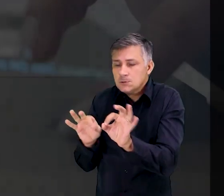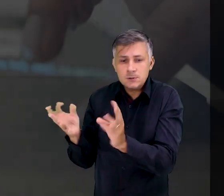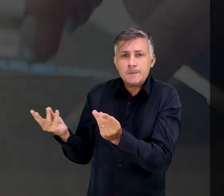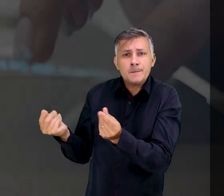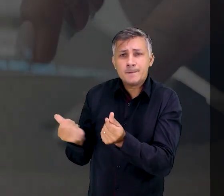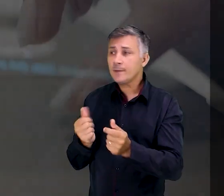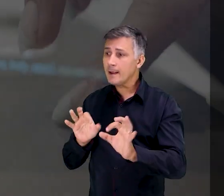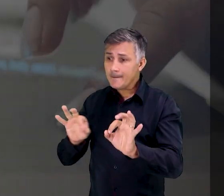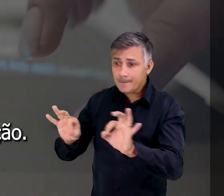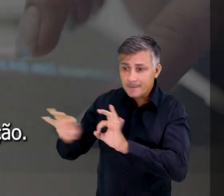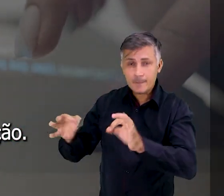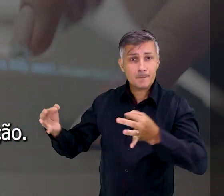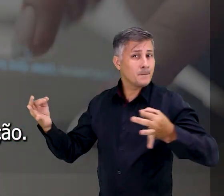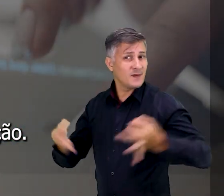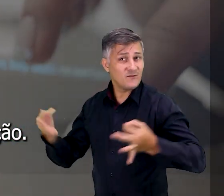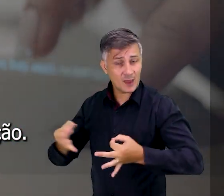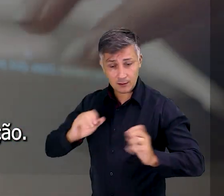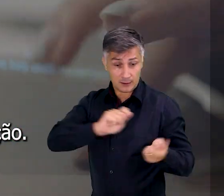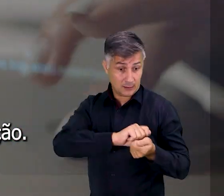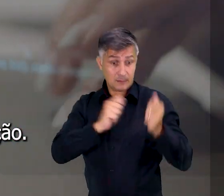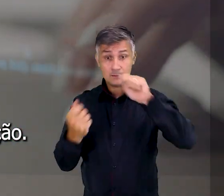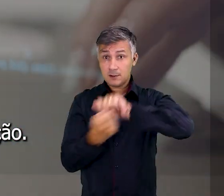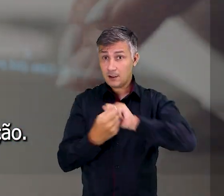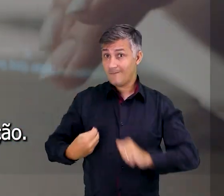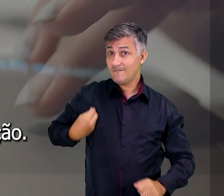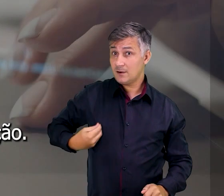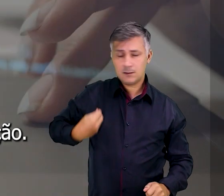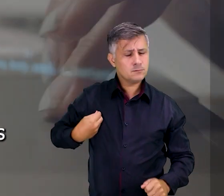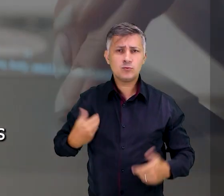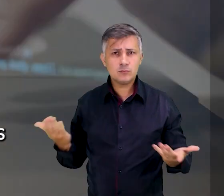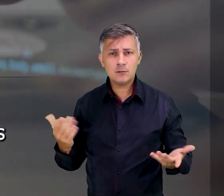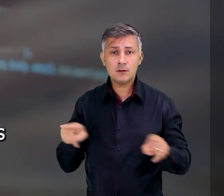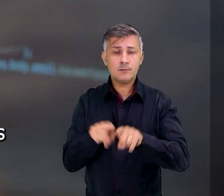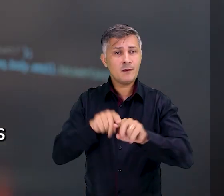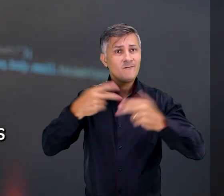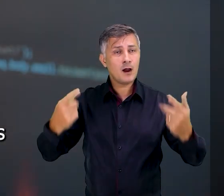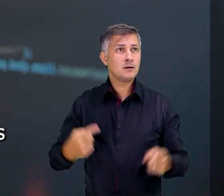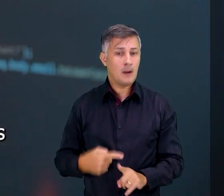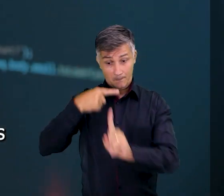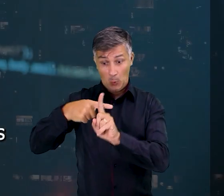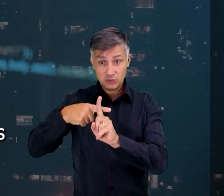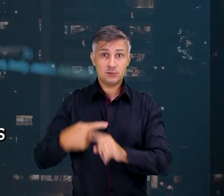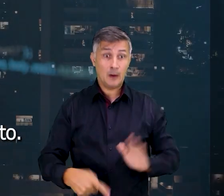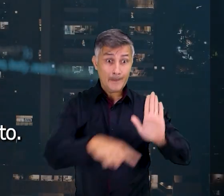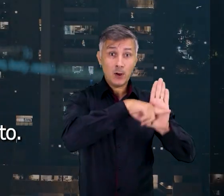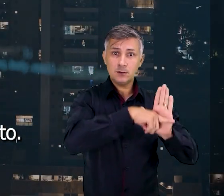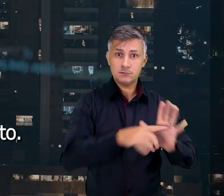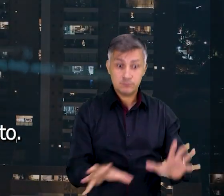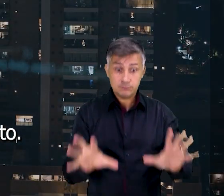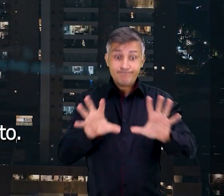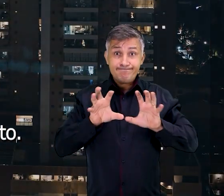sendo adotado em nossas vidas cotidianas. E com a adoção, as consequências positivas e negativas